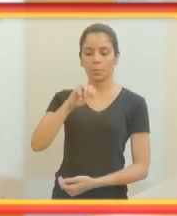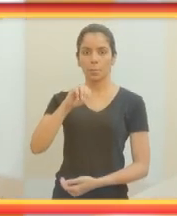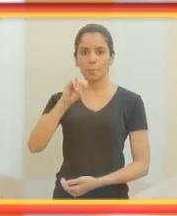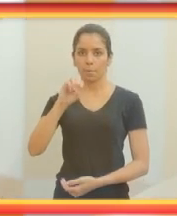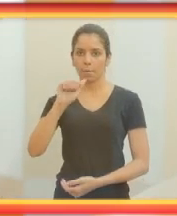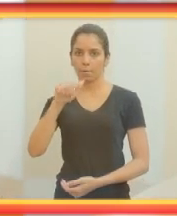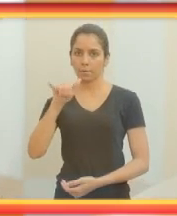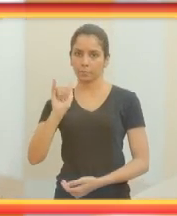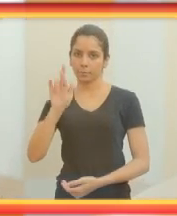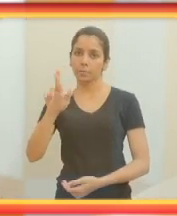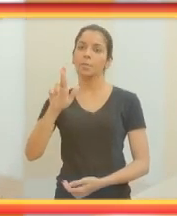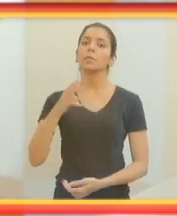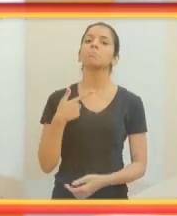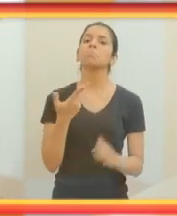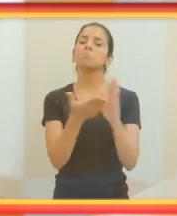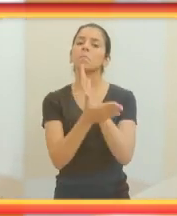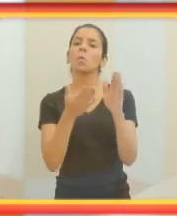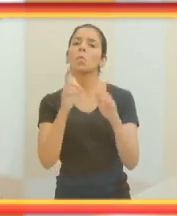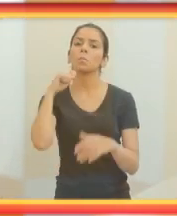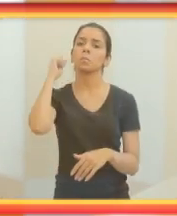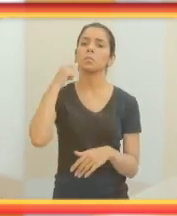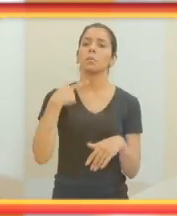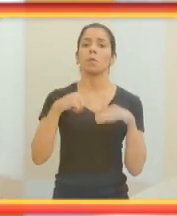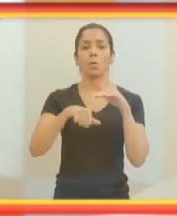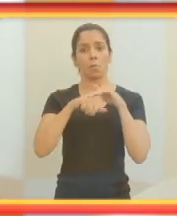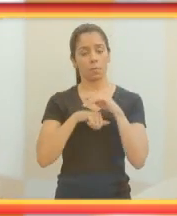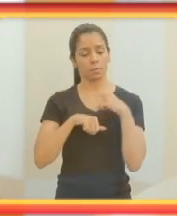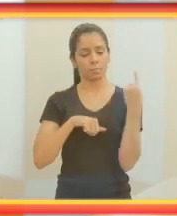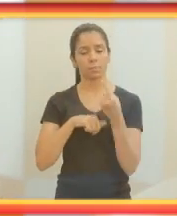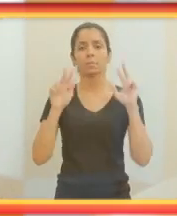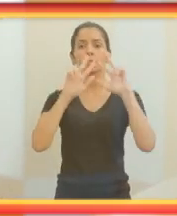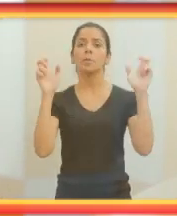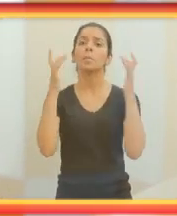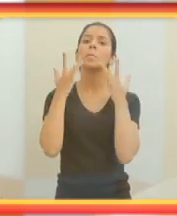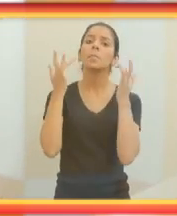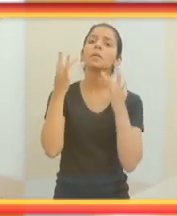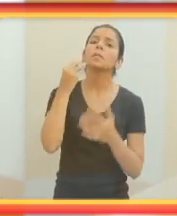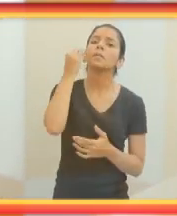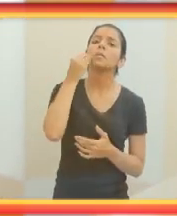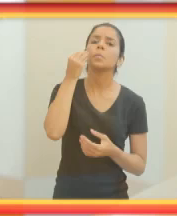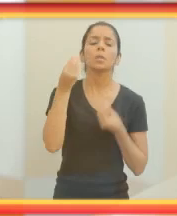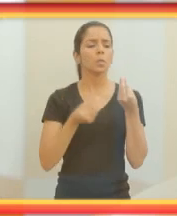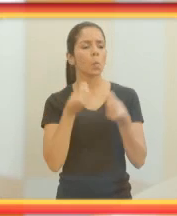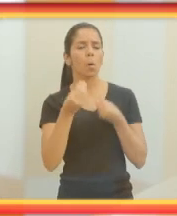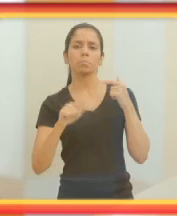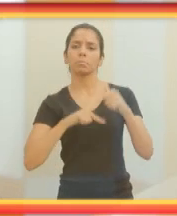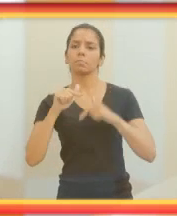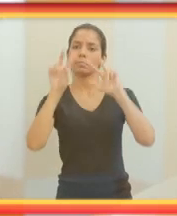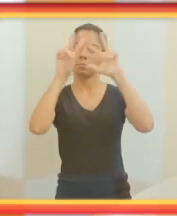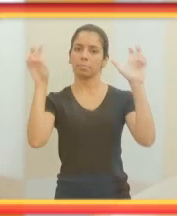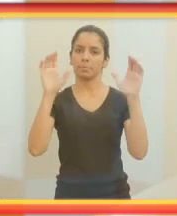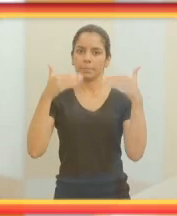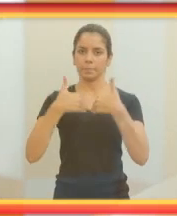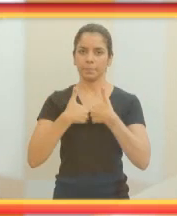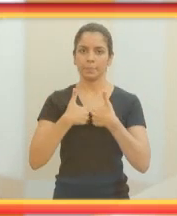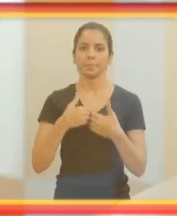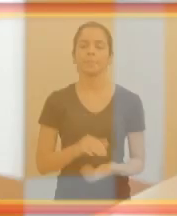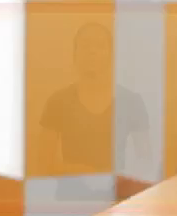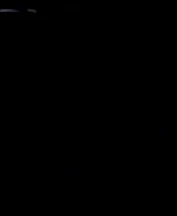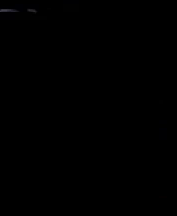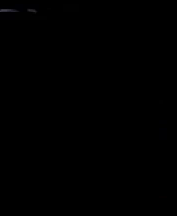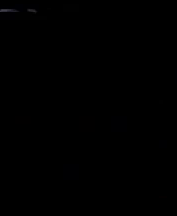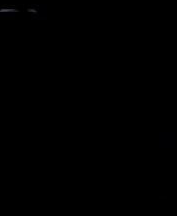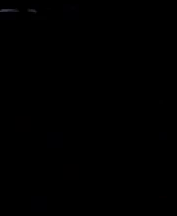O diretor Moacir Góes e alguns atores conversaram com a gente sobre a peça e sobre a experiência de lidar com o tema